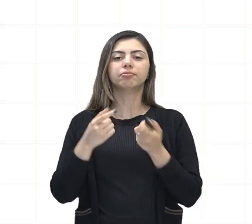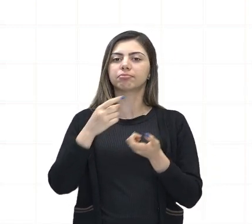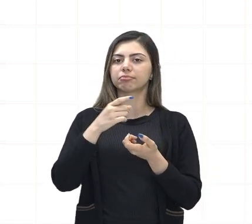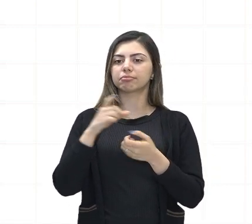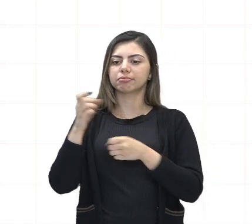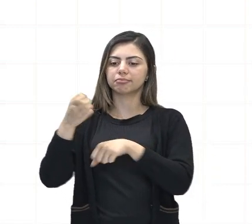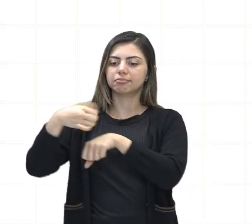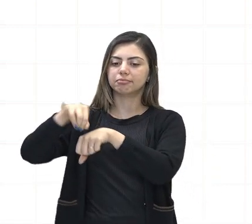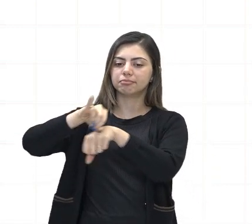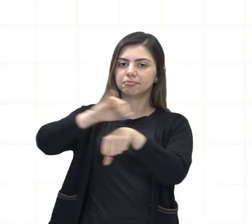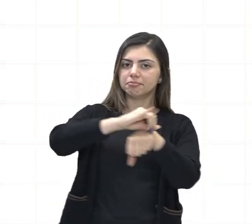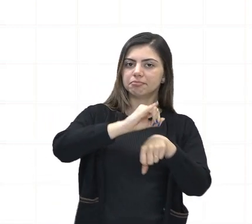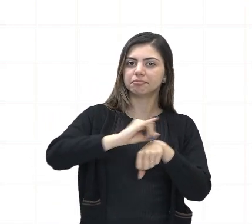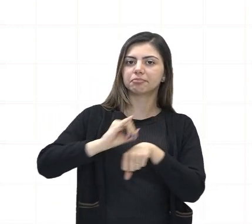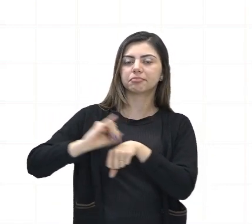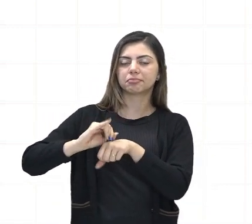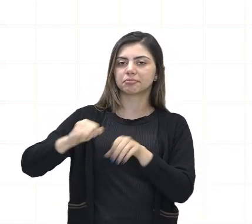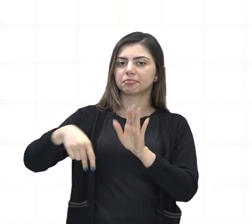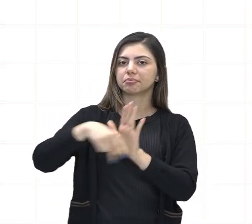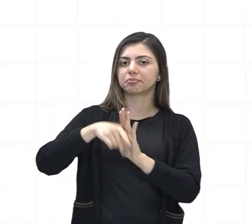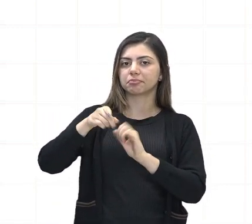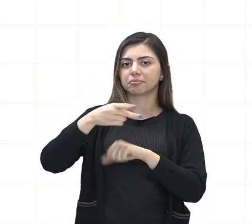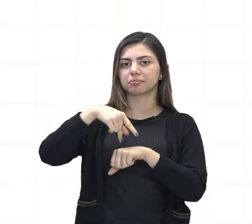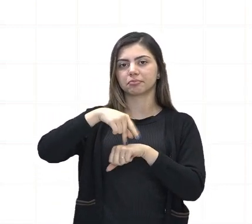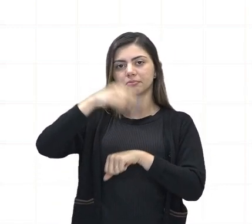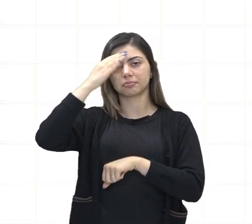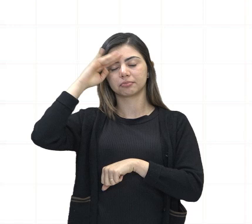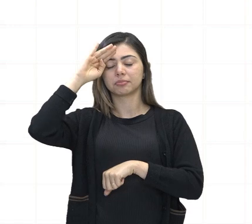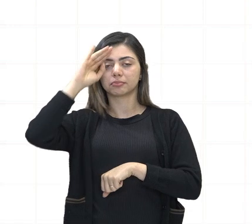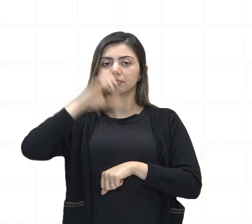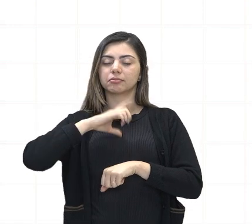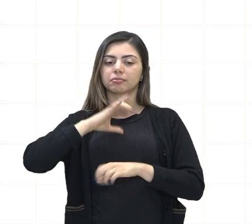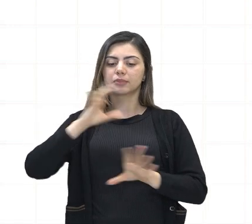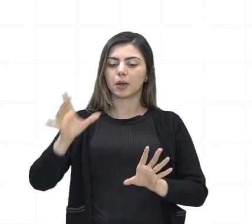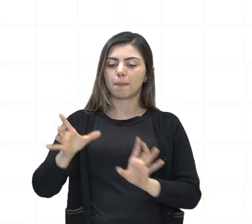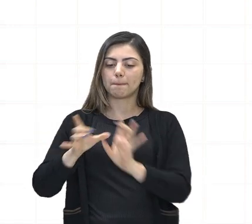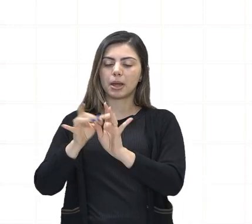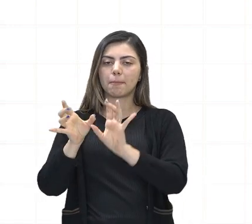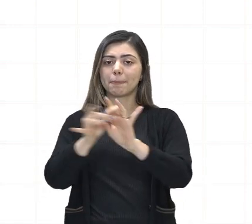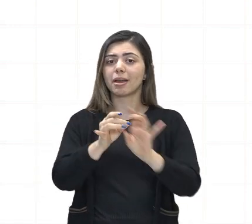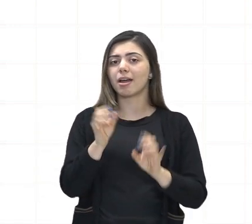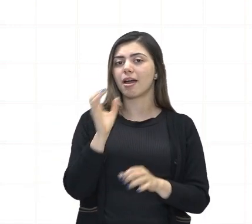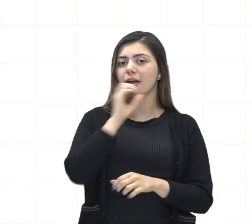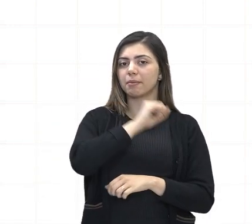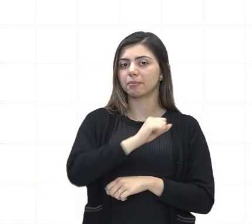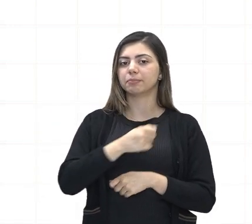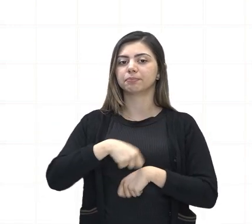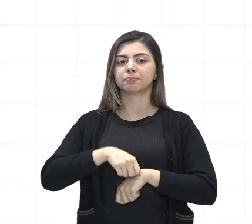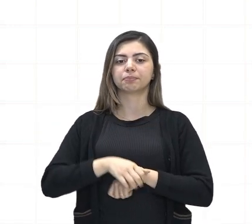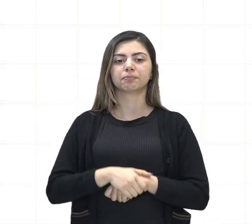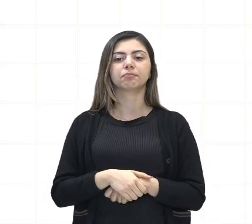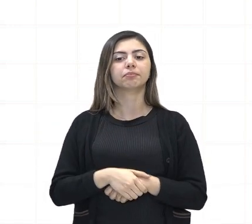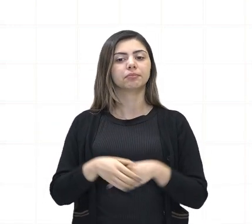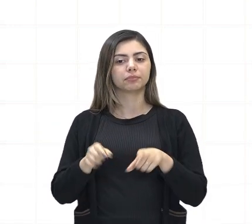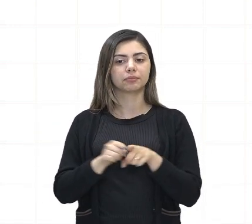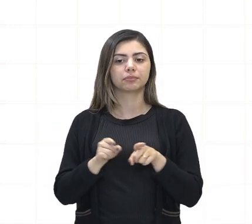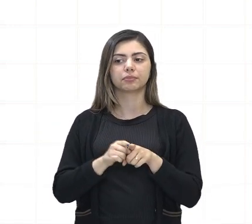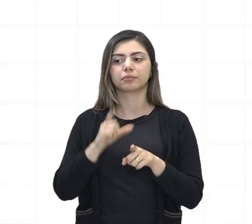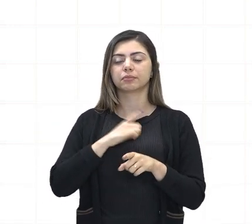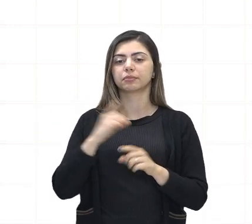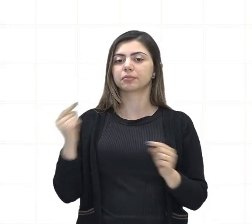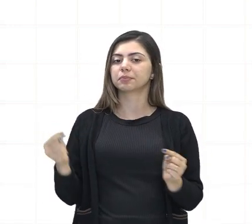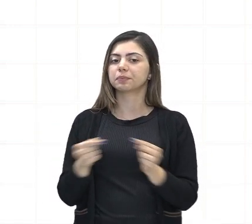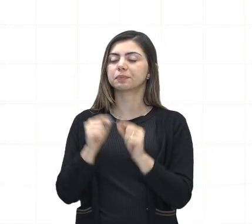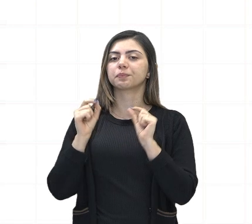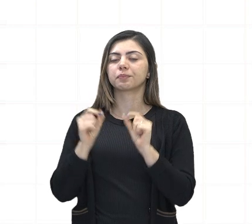das províncias lá de Cuba e dos portos cubanos também, né? A gente tem então uma situação com relação aos trens